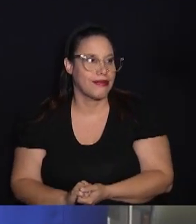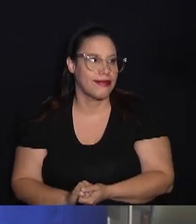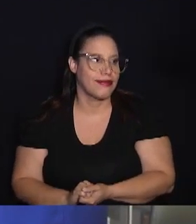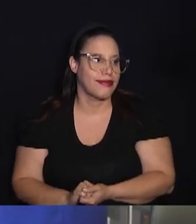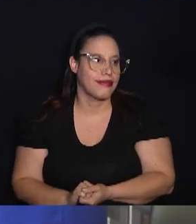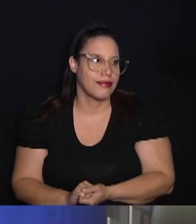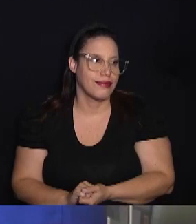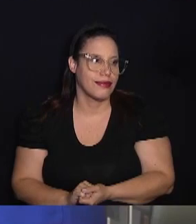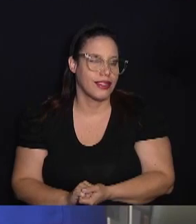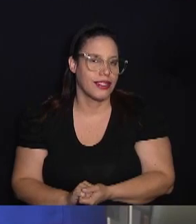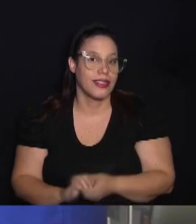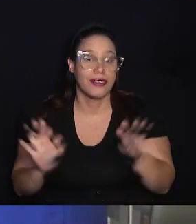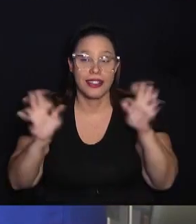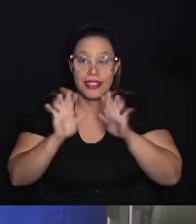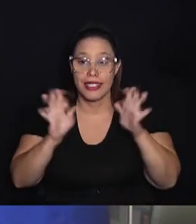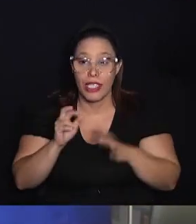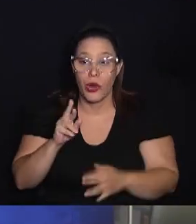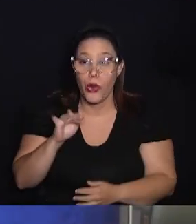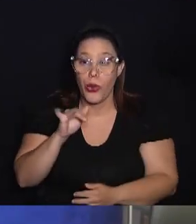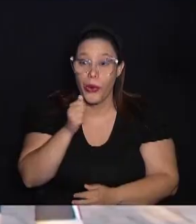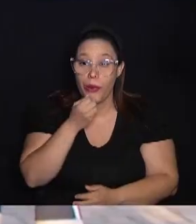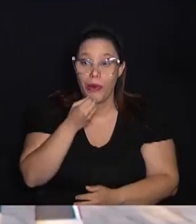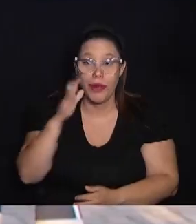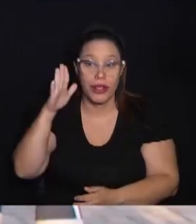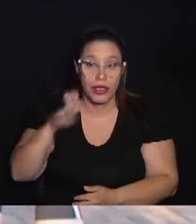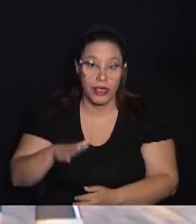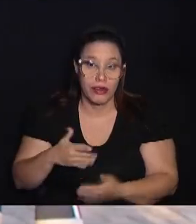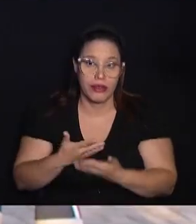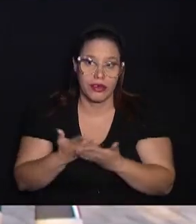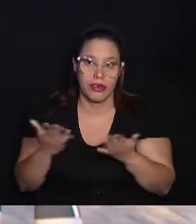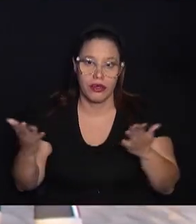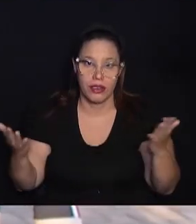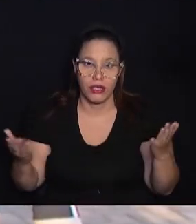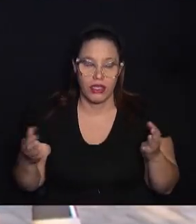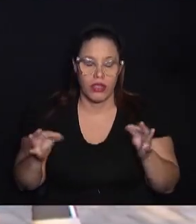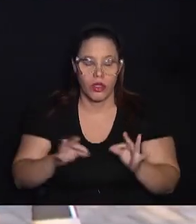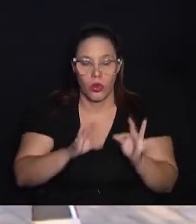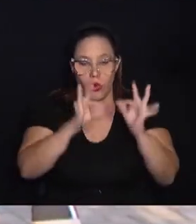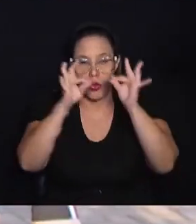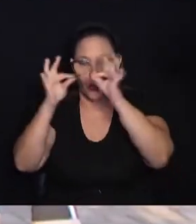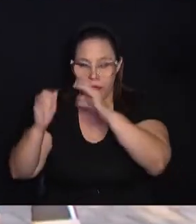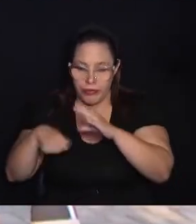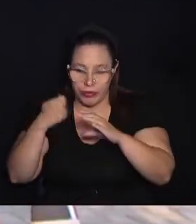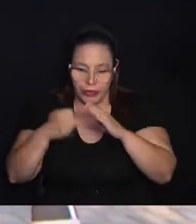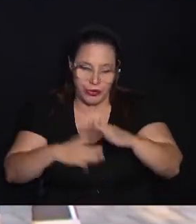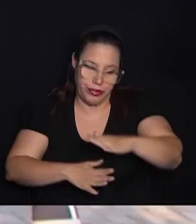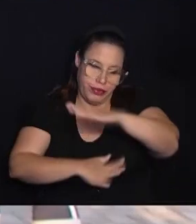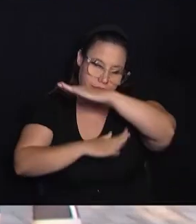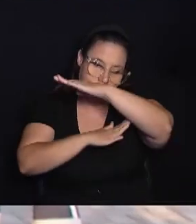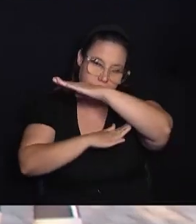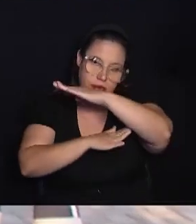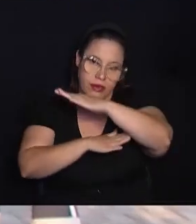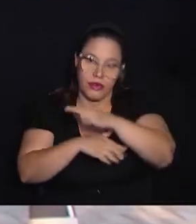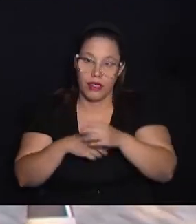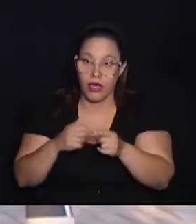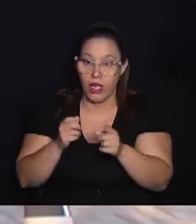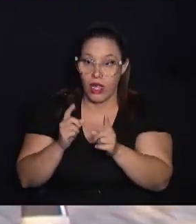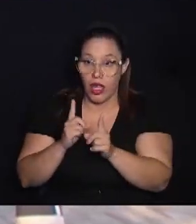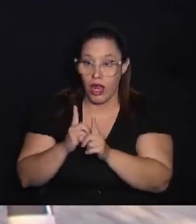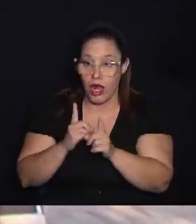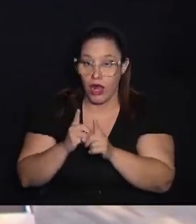tarde oi Rúbia Boa tarde Boa tarde a todos que nos acompanh agora no estúdio câmara e eu estou aqui ao lado da